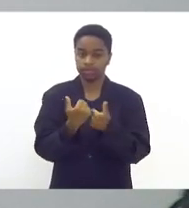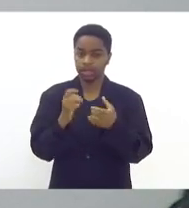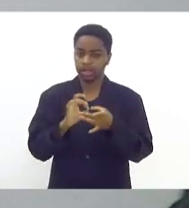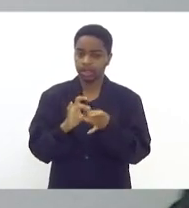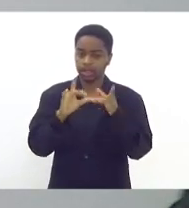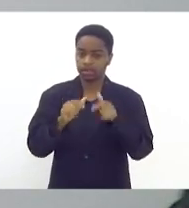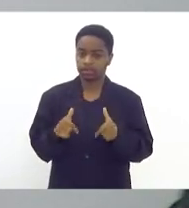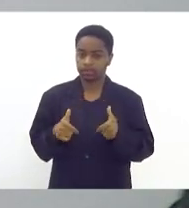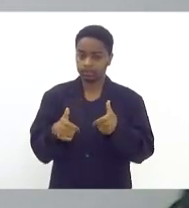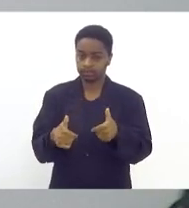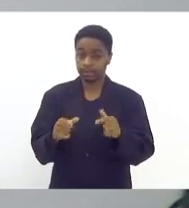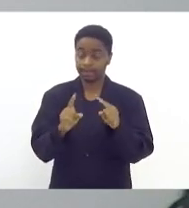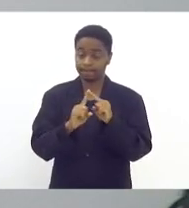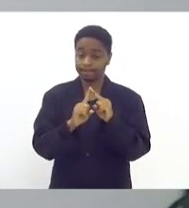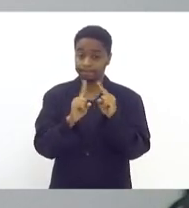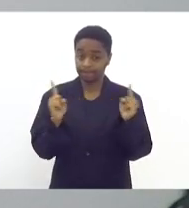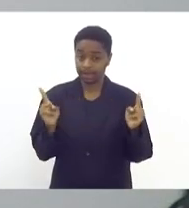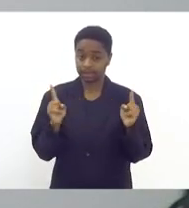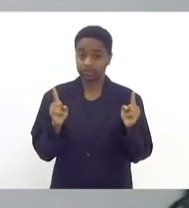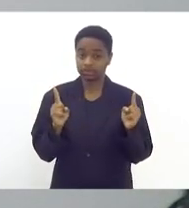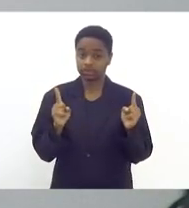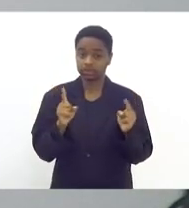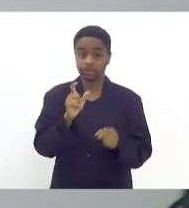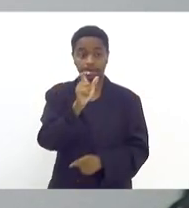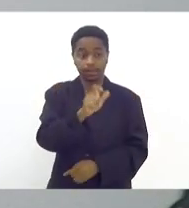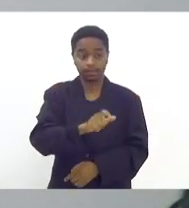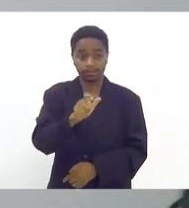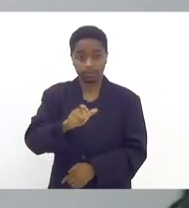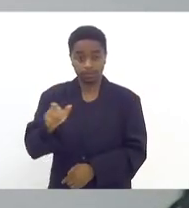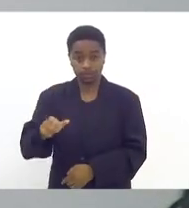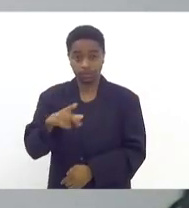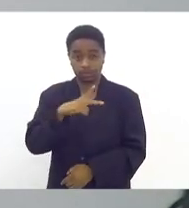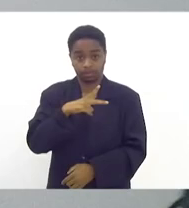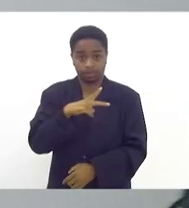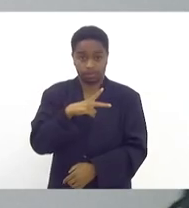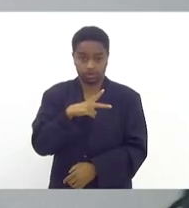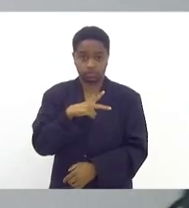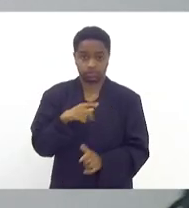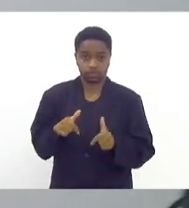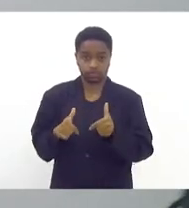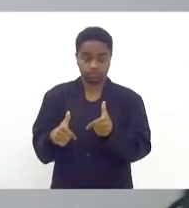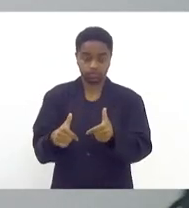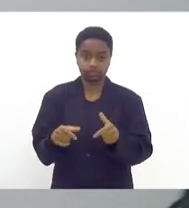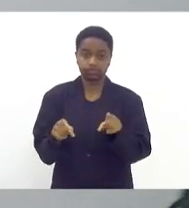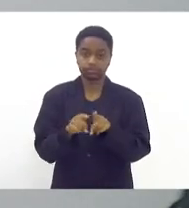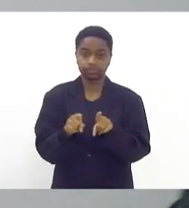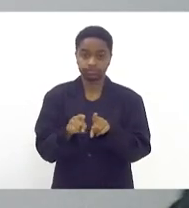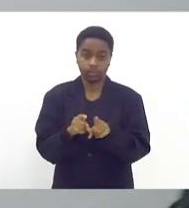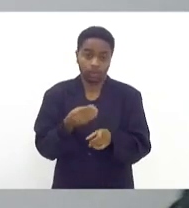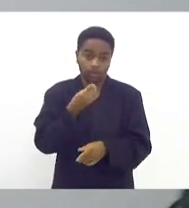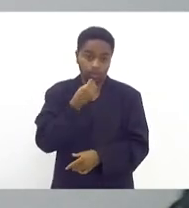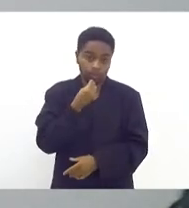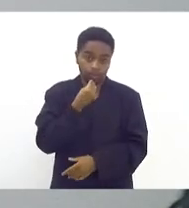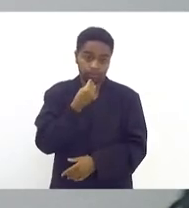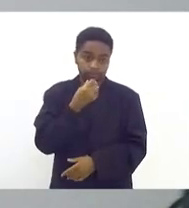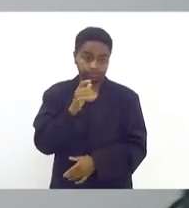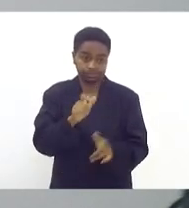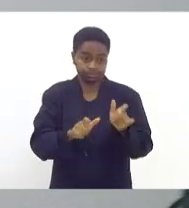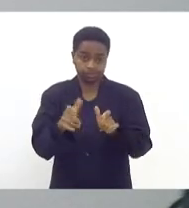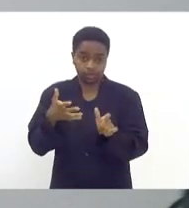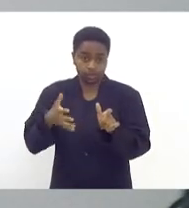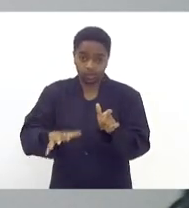tudo mais mas por pessoas entes particulares e eles logicamente não queriam